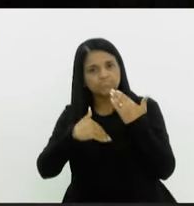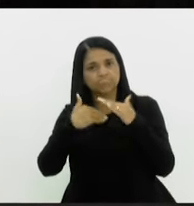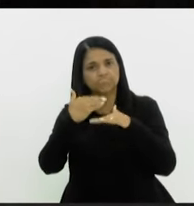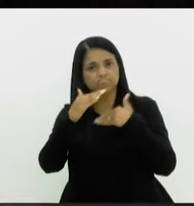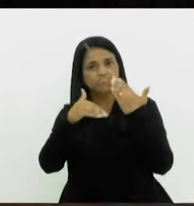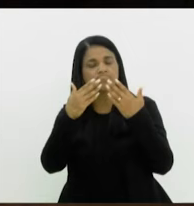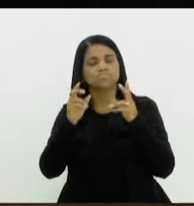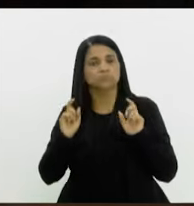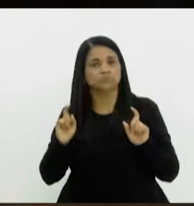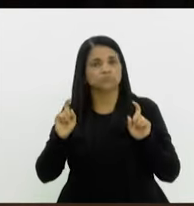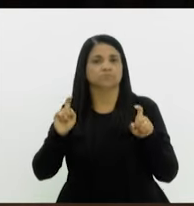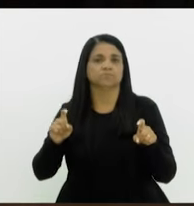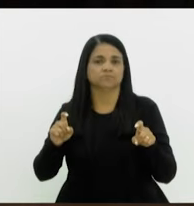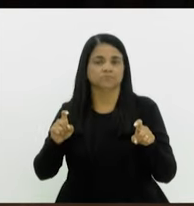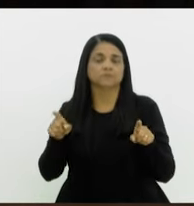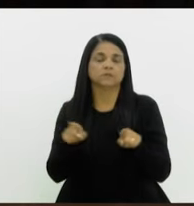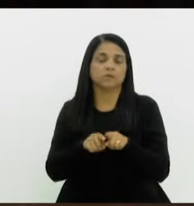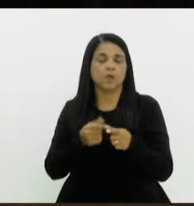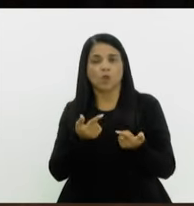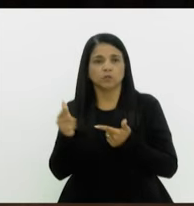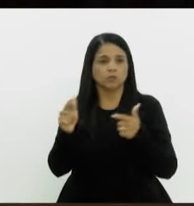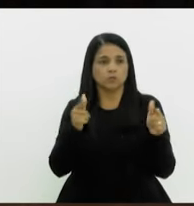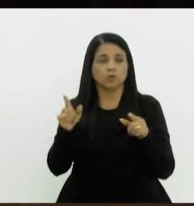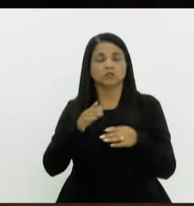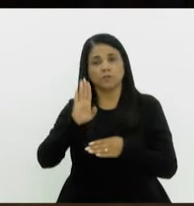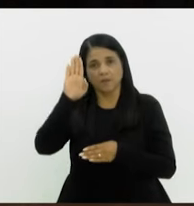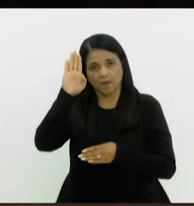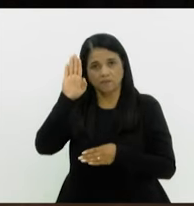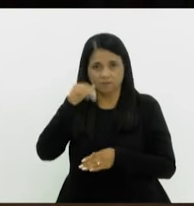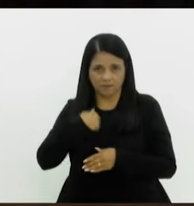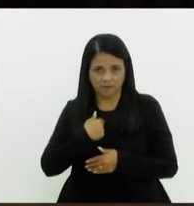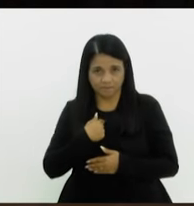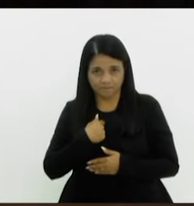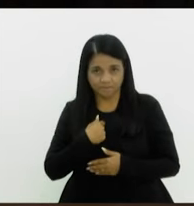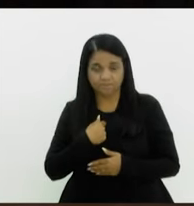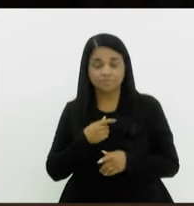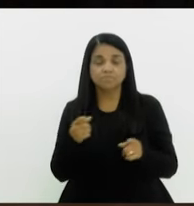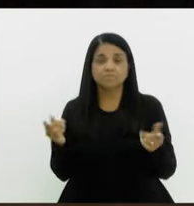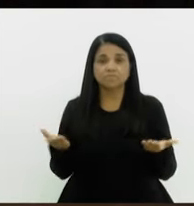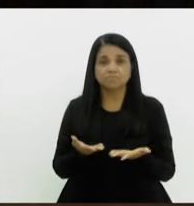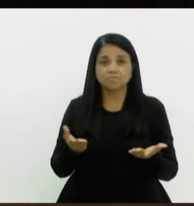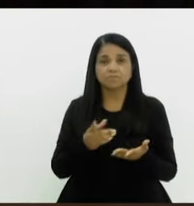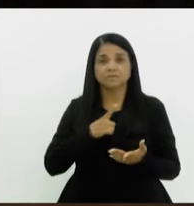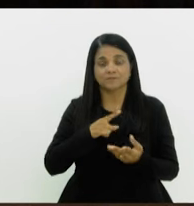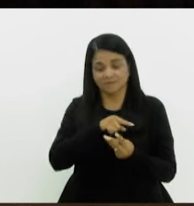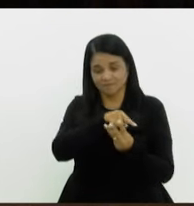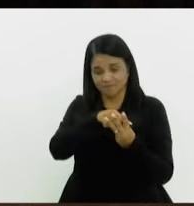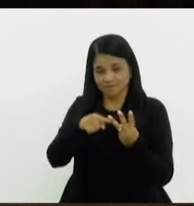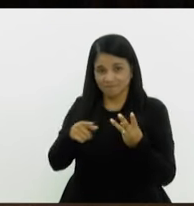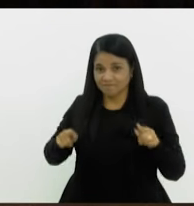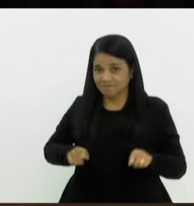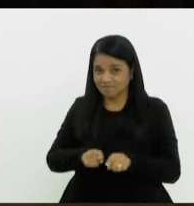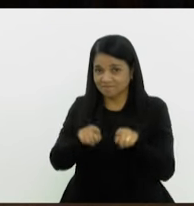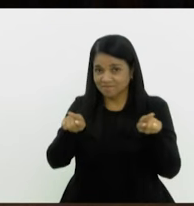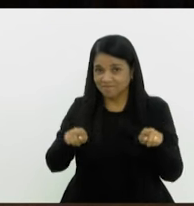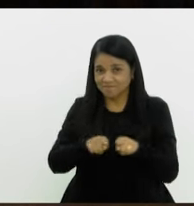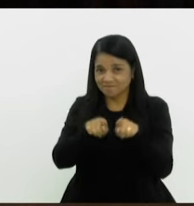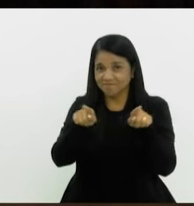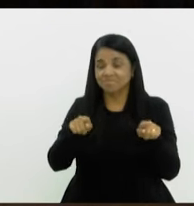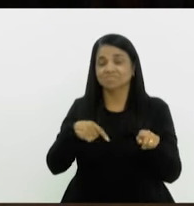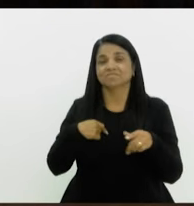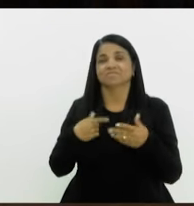dos seus mandatos e outras que estão aí que vem candidat e a gente tem aqui hoje também a Cris gêmeas que tá aqui nos